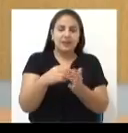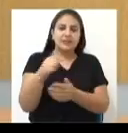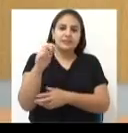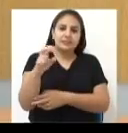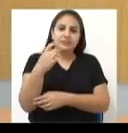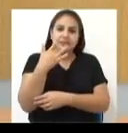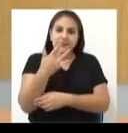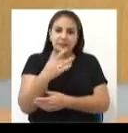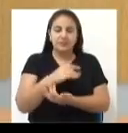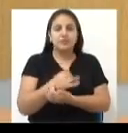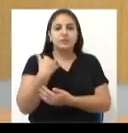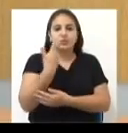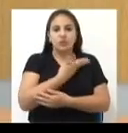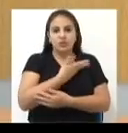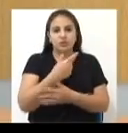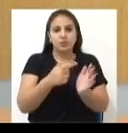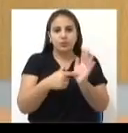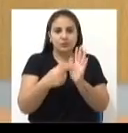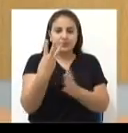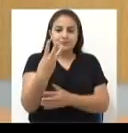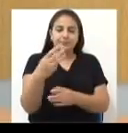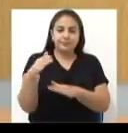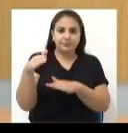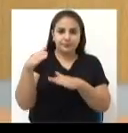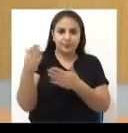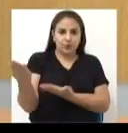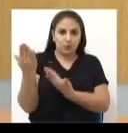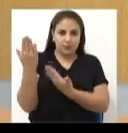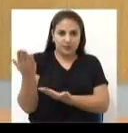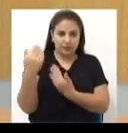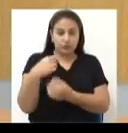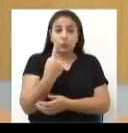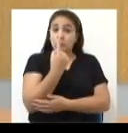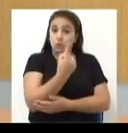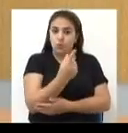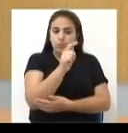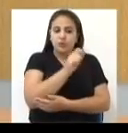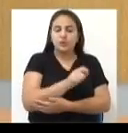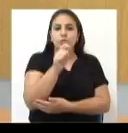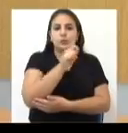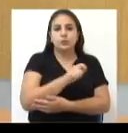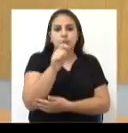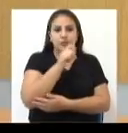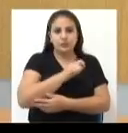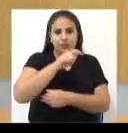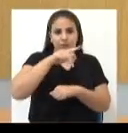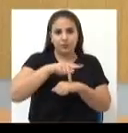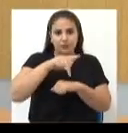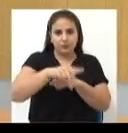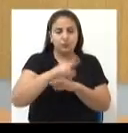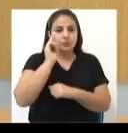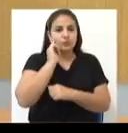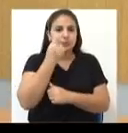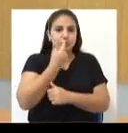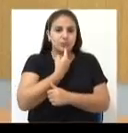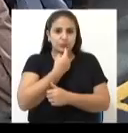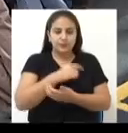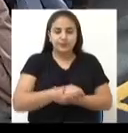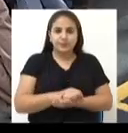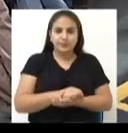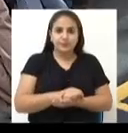edição vamos reapresentar 3 homenagens. Uma delas para a Associação Passo Fundense de